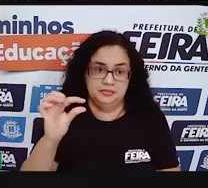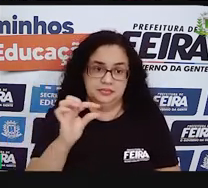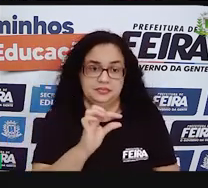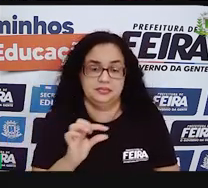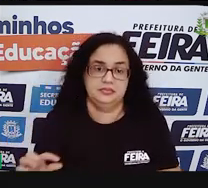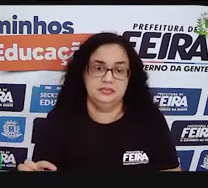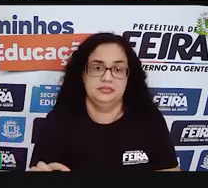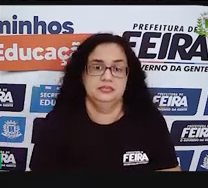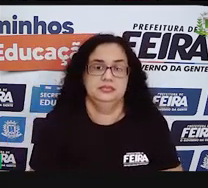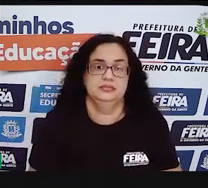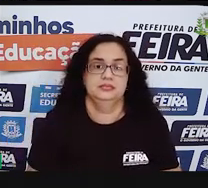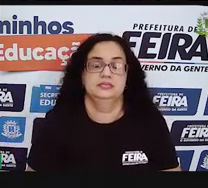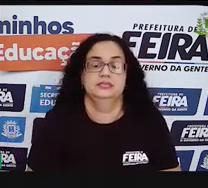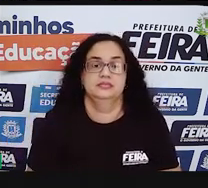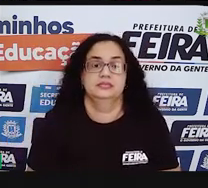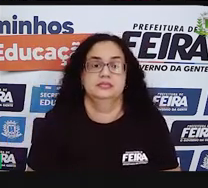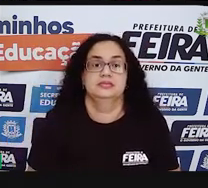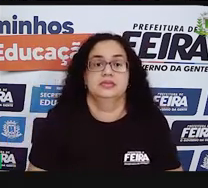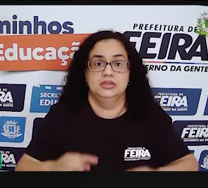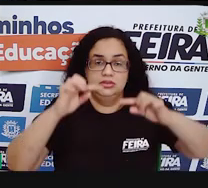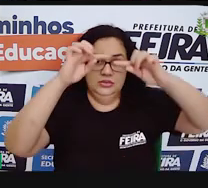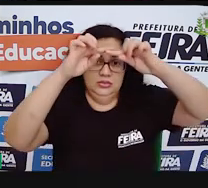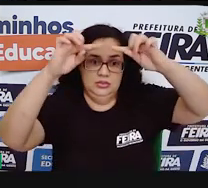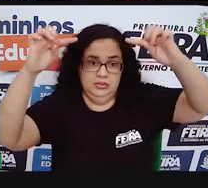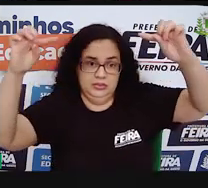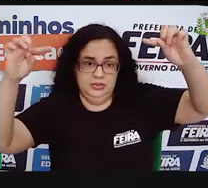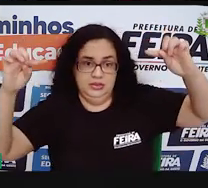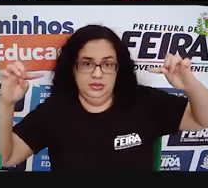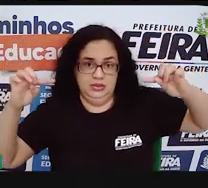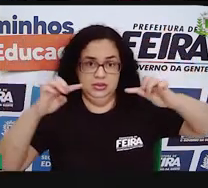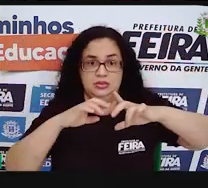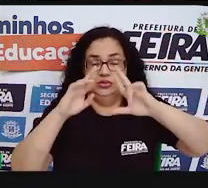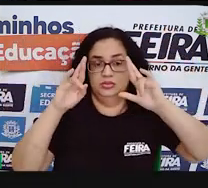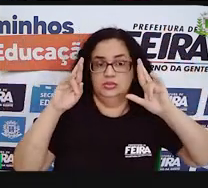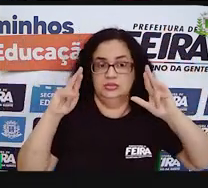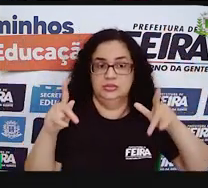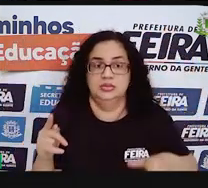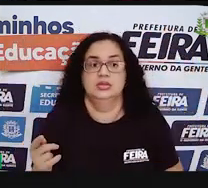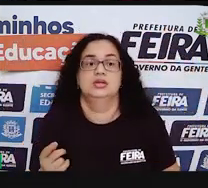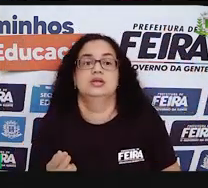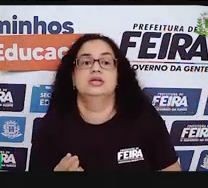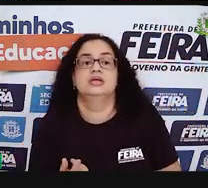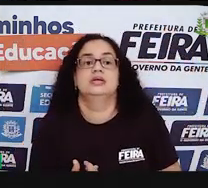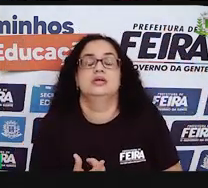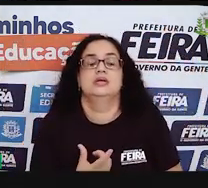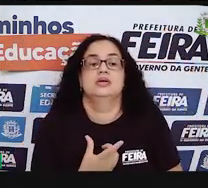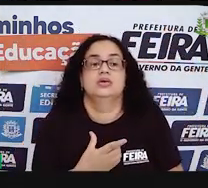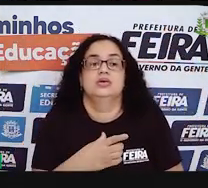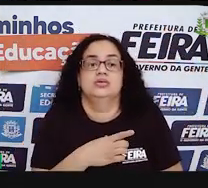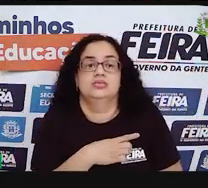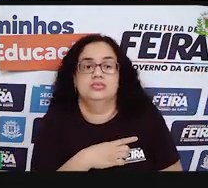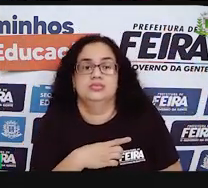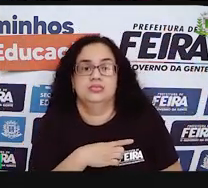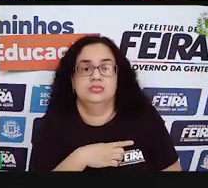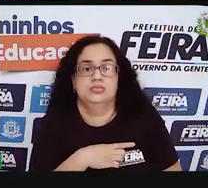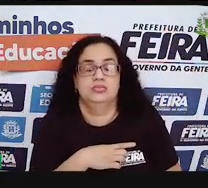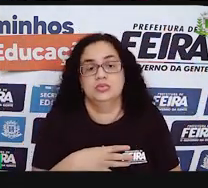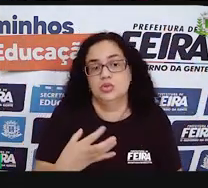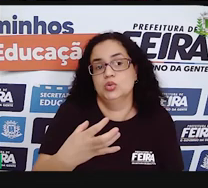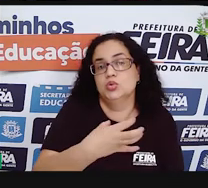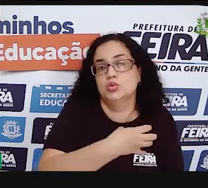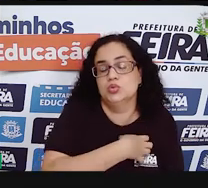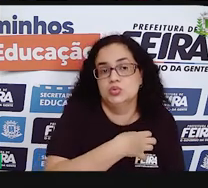no gráfico de barras, os retângulos de tamanhos diferentes aparecem aí no